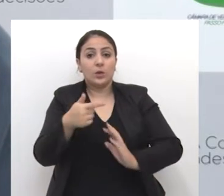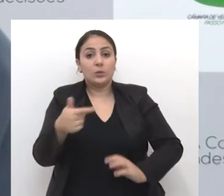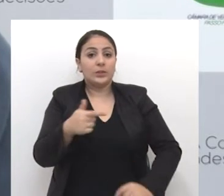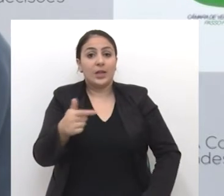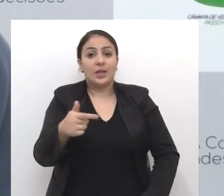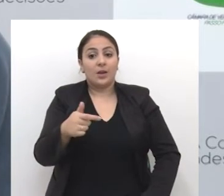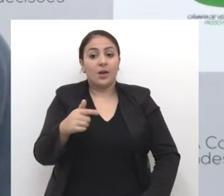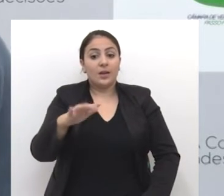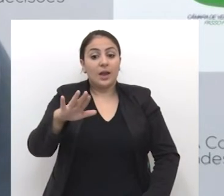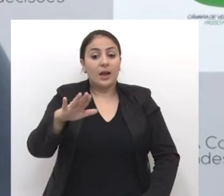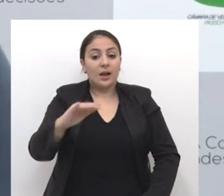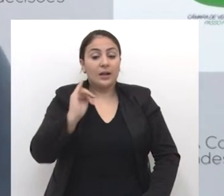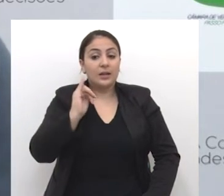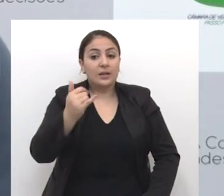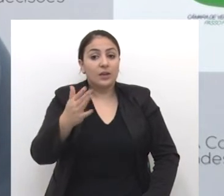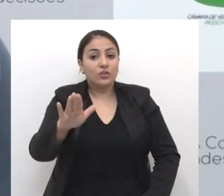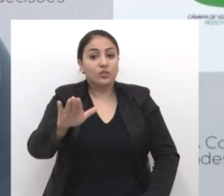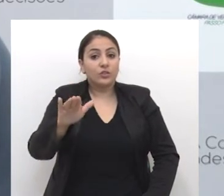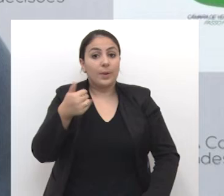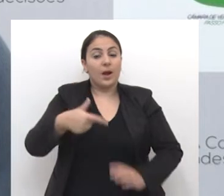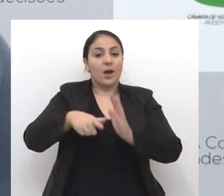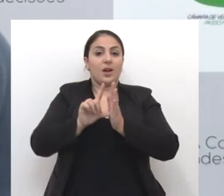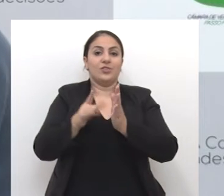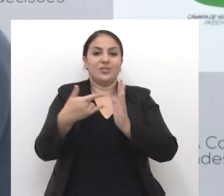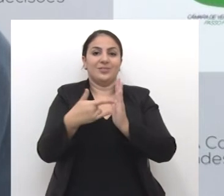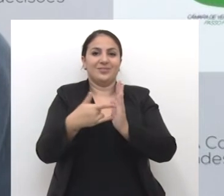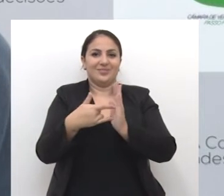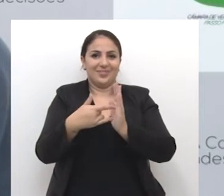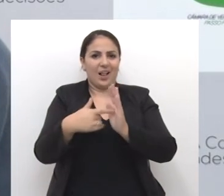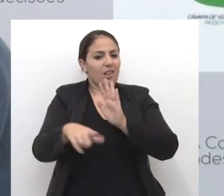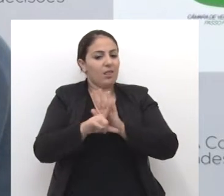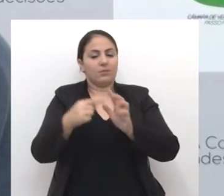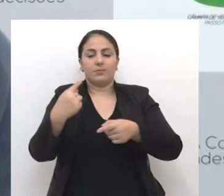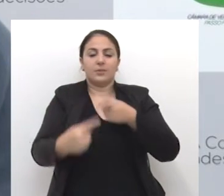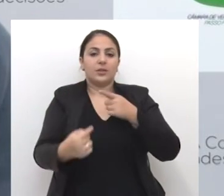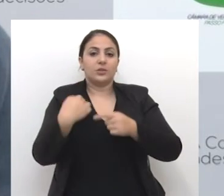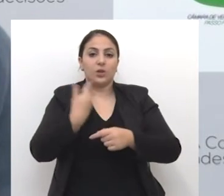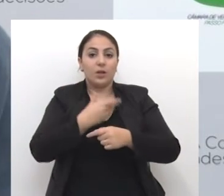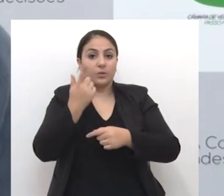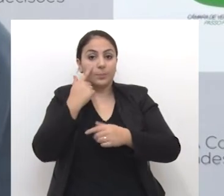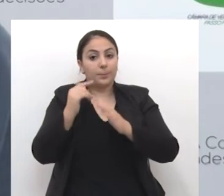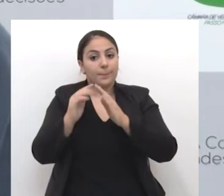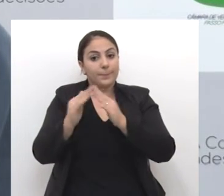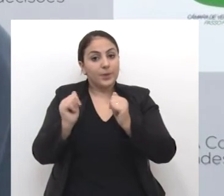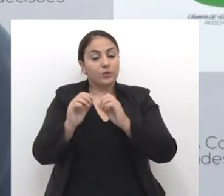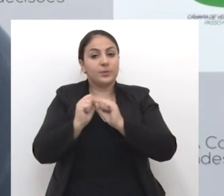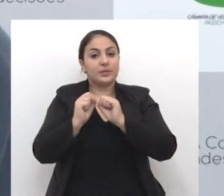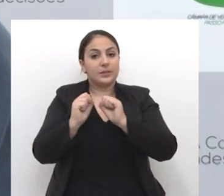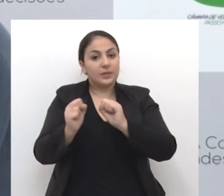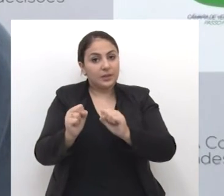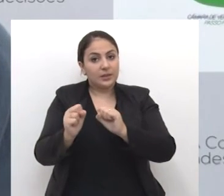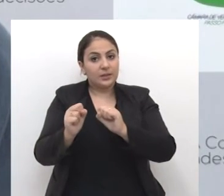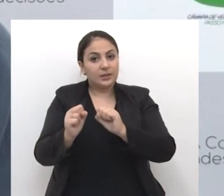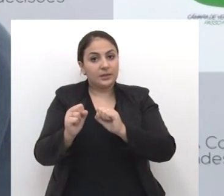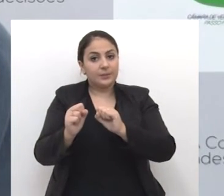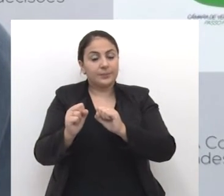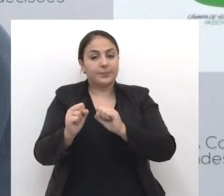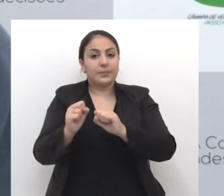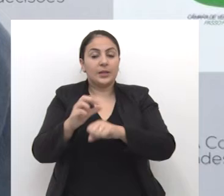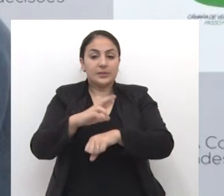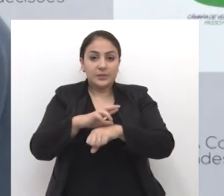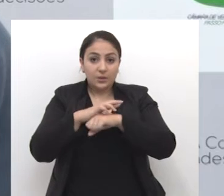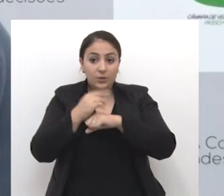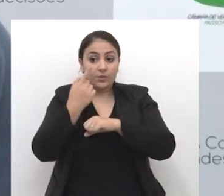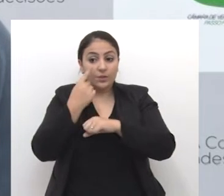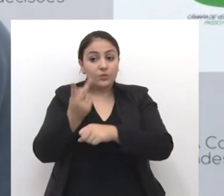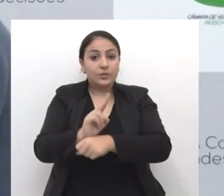sem aquele chamado prévio, o que a lei não permite. Então a gente está pedindo que a Secretaria de Segurança possa realizar alguma operação para fiscalizar